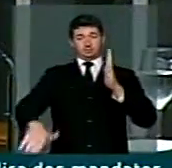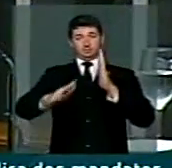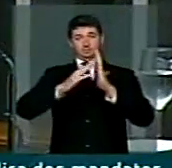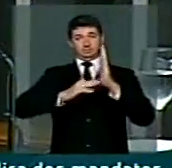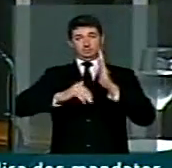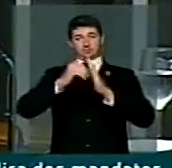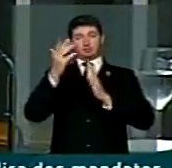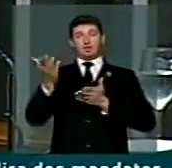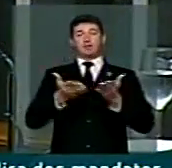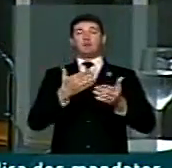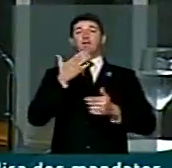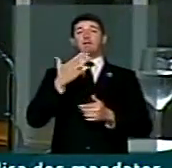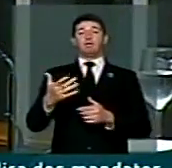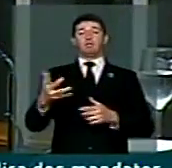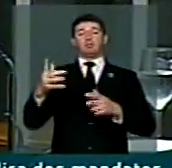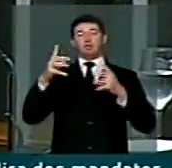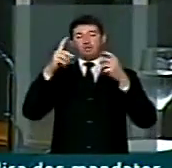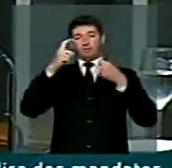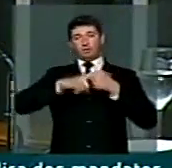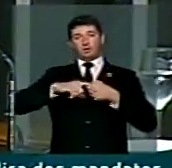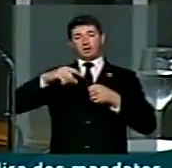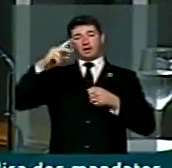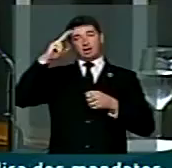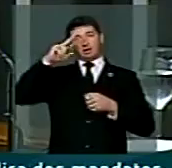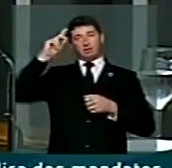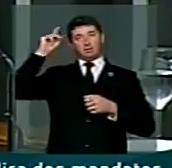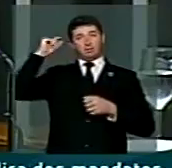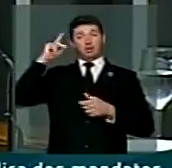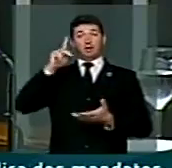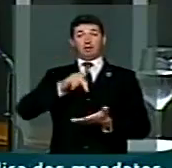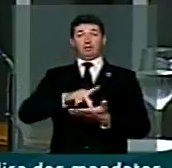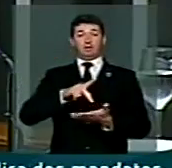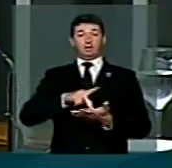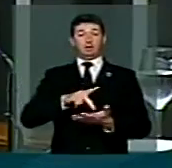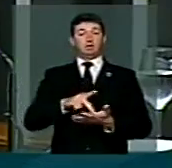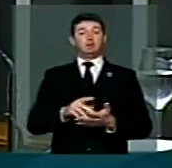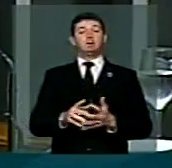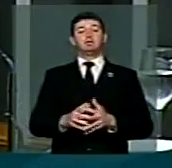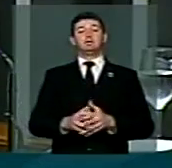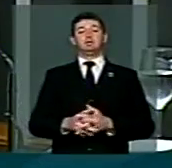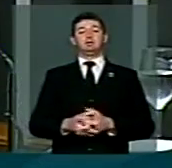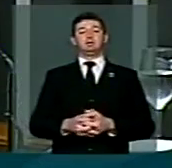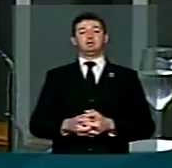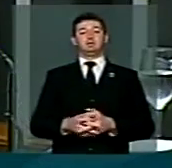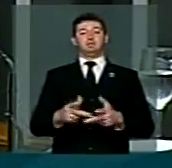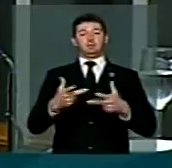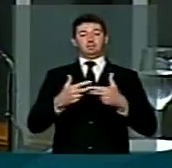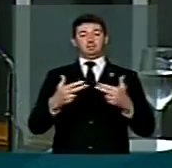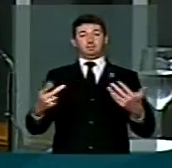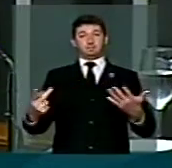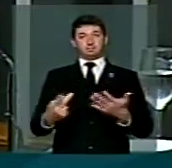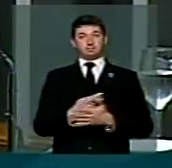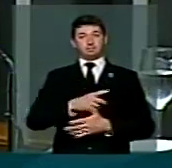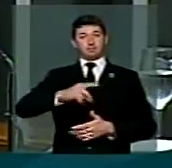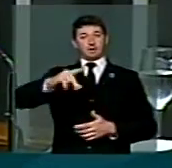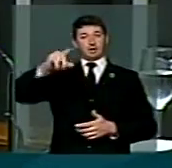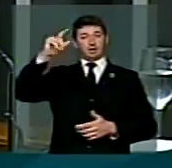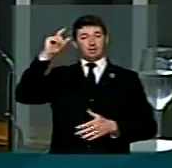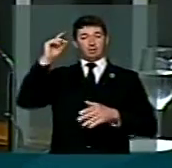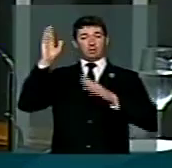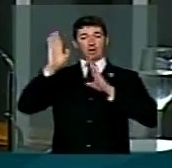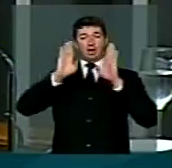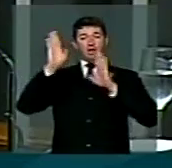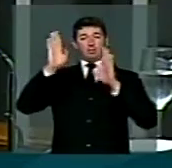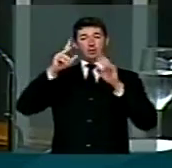a serviço do resgate da memória e da verdade sobre aquele inominável